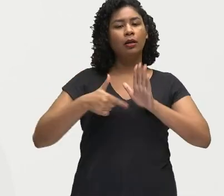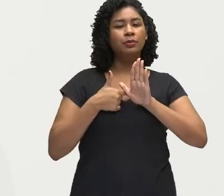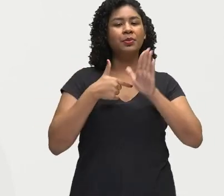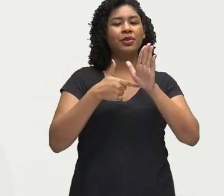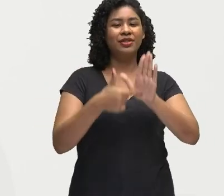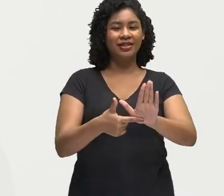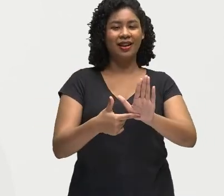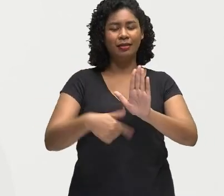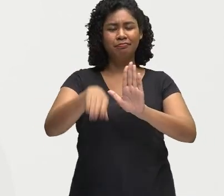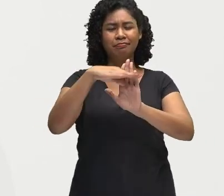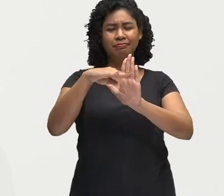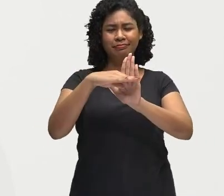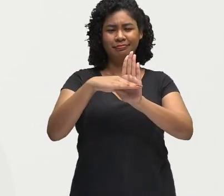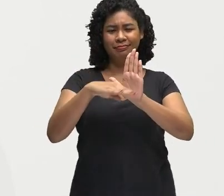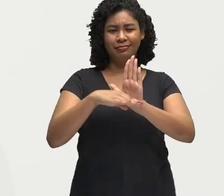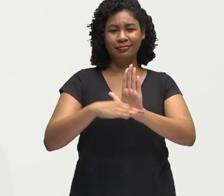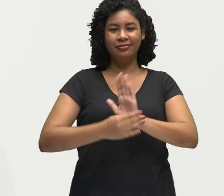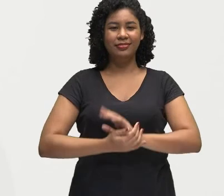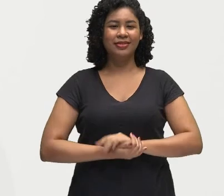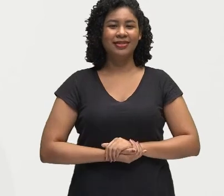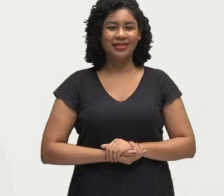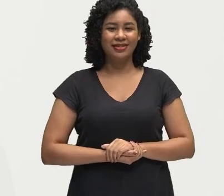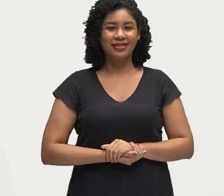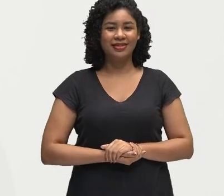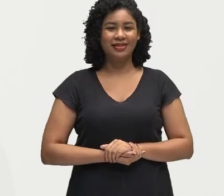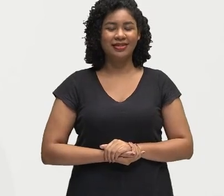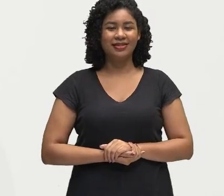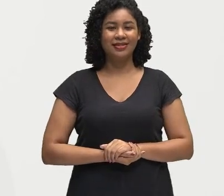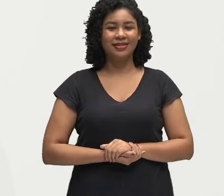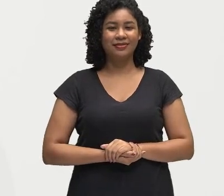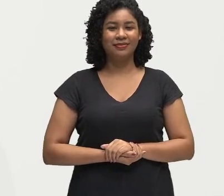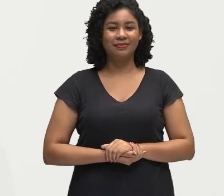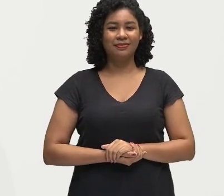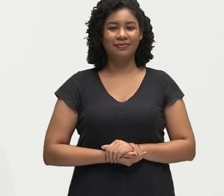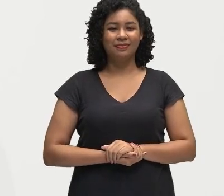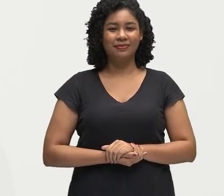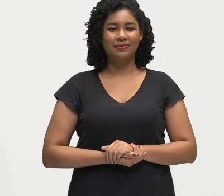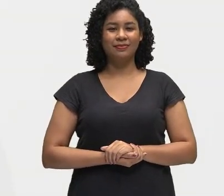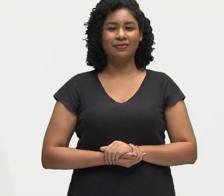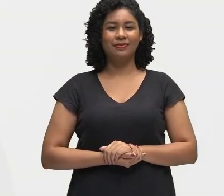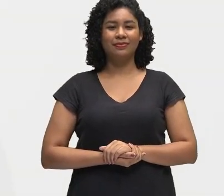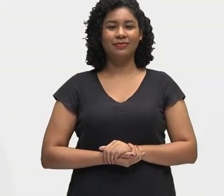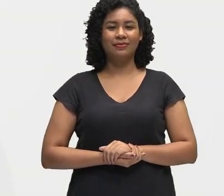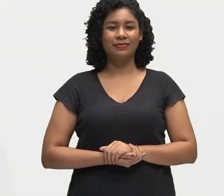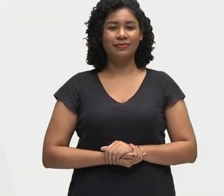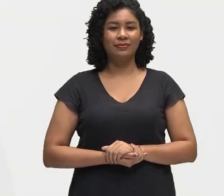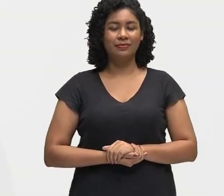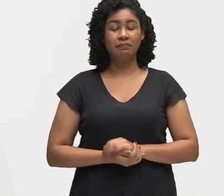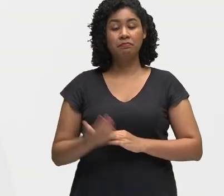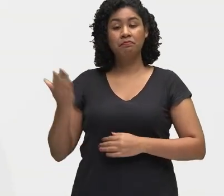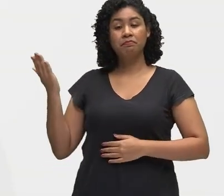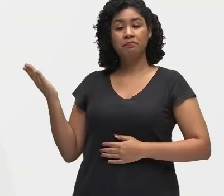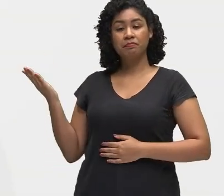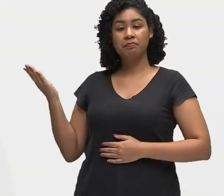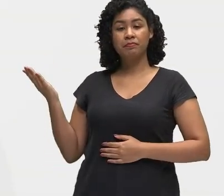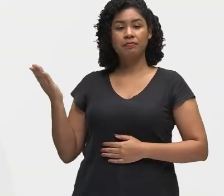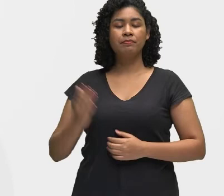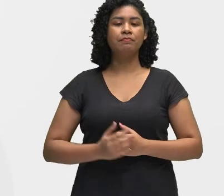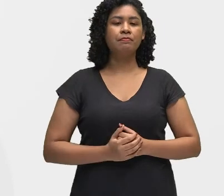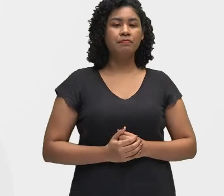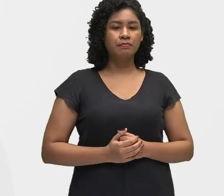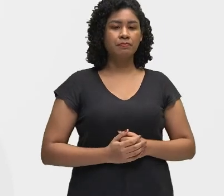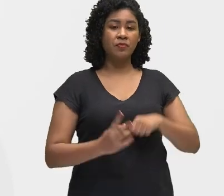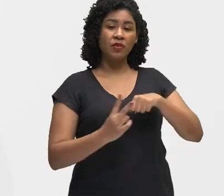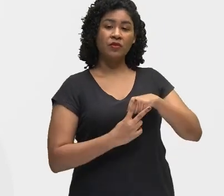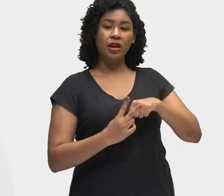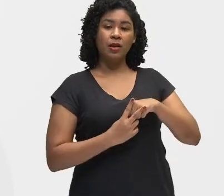um pouquinho mais sobre esses verbos. Vamos dar uma olhada aqui junto comigo. Então, olha só, o próximo verbo aí que nós temos, o